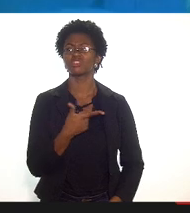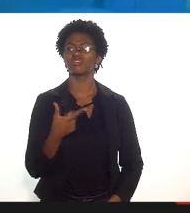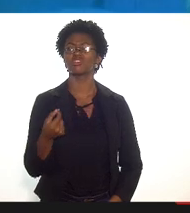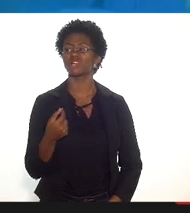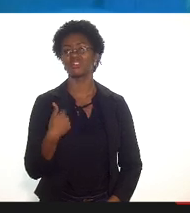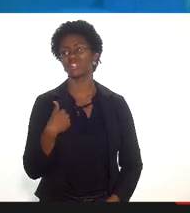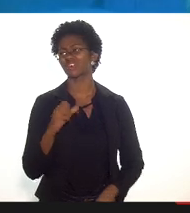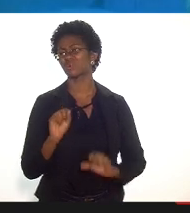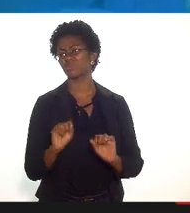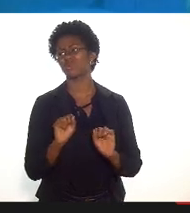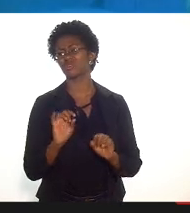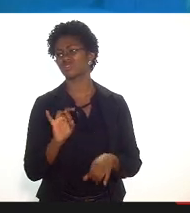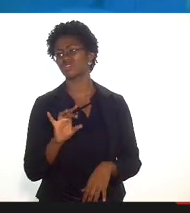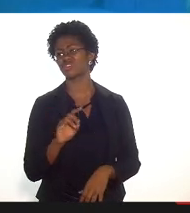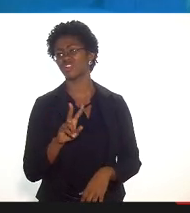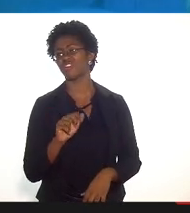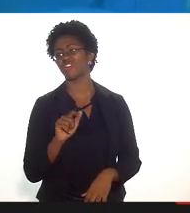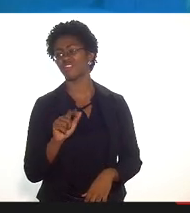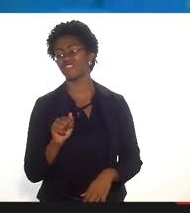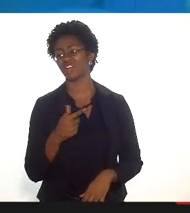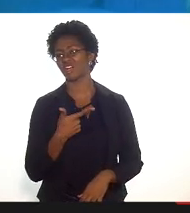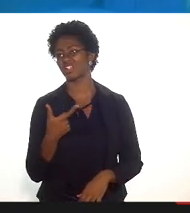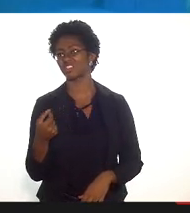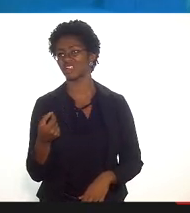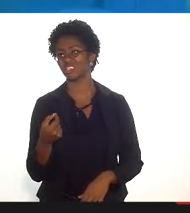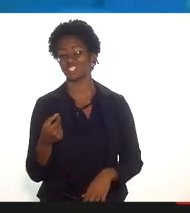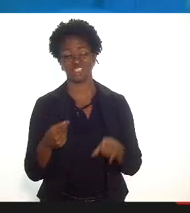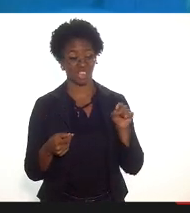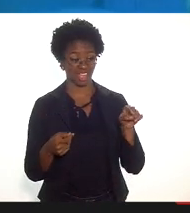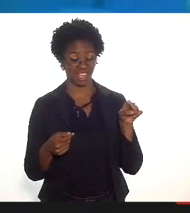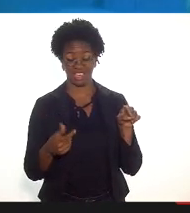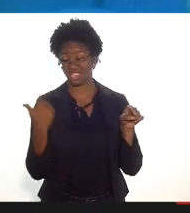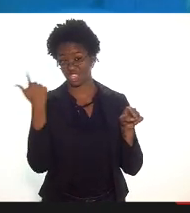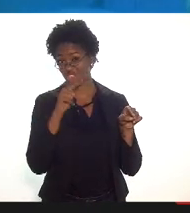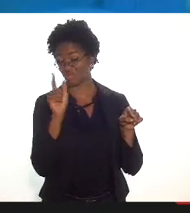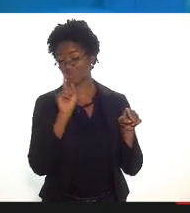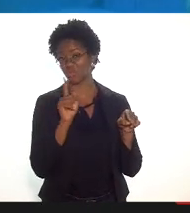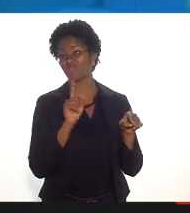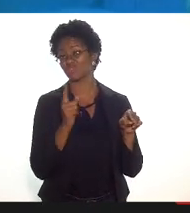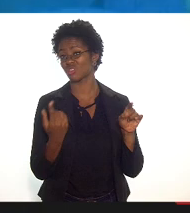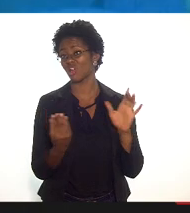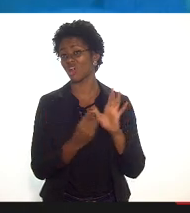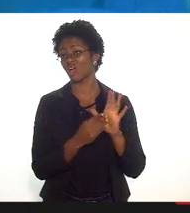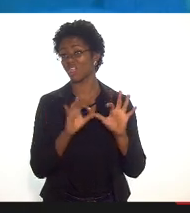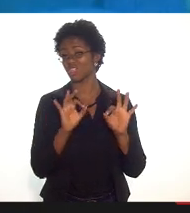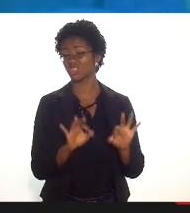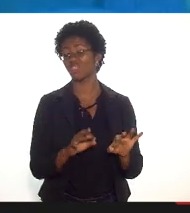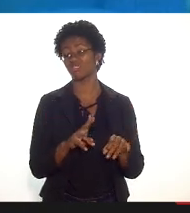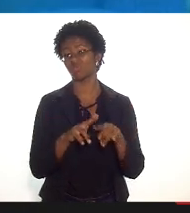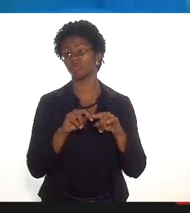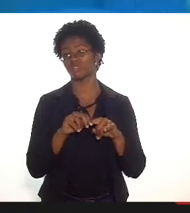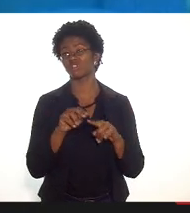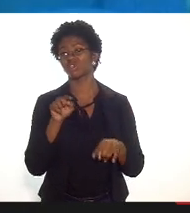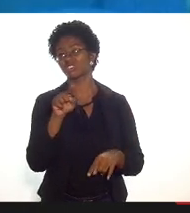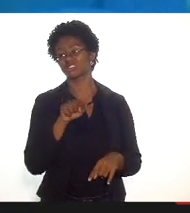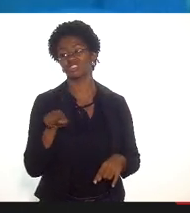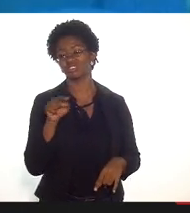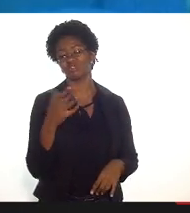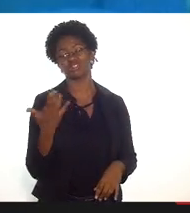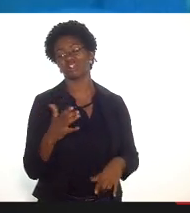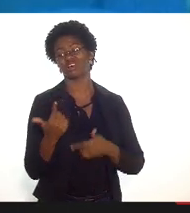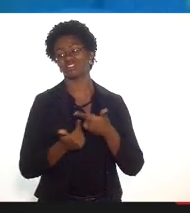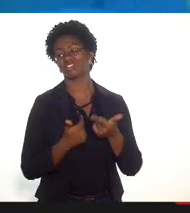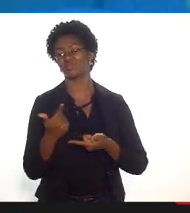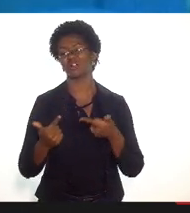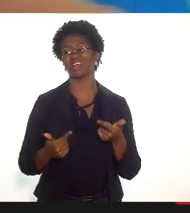eu só posso ter essas vagas. Nem essas vagas eu consigo preencher, que foi aquilo que já foi falado anteriormente, porque os profissionais não querem trabalhar, tem alguns